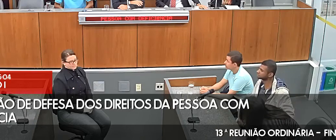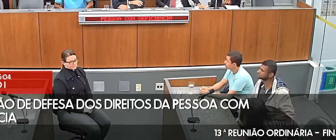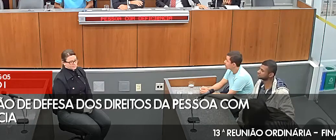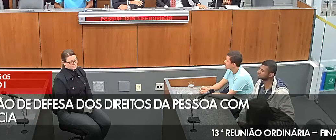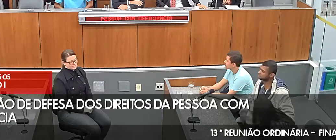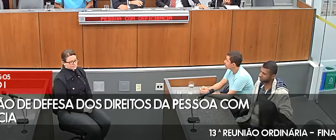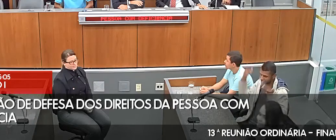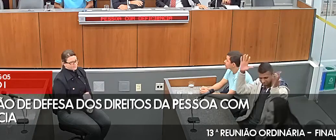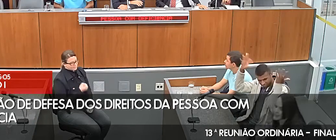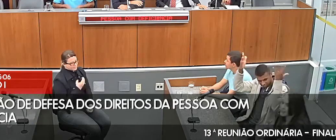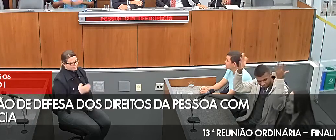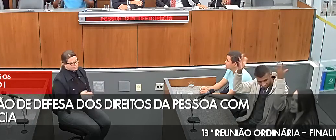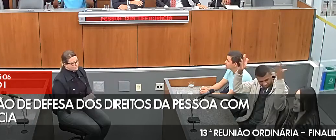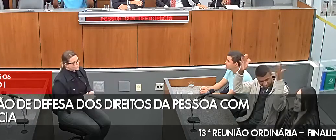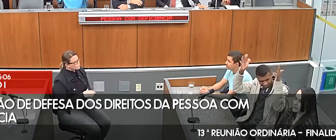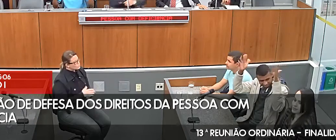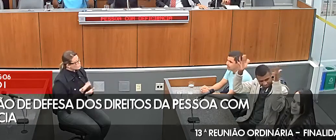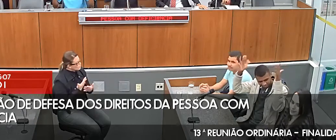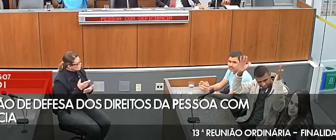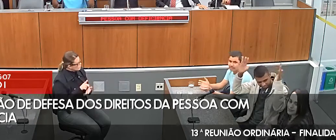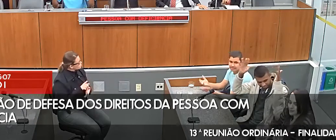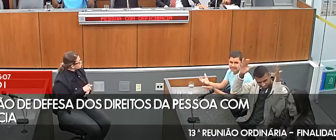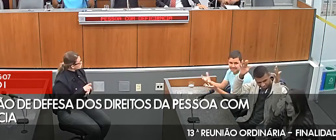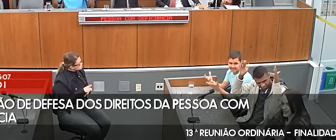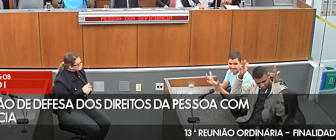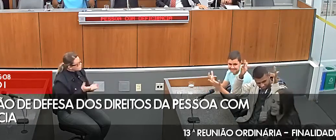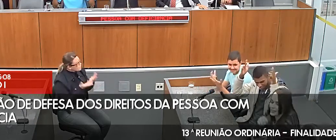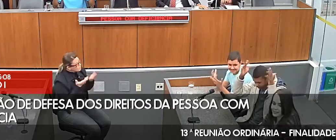Muito bem. Mais alguém do lado de cá?